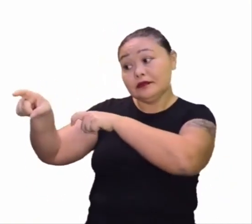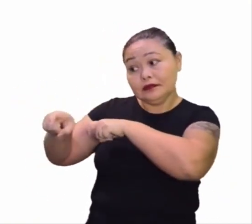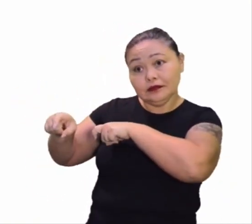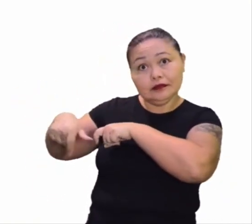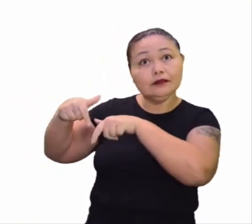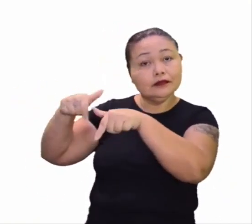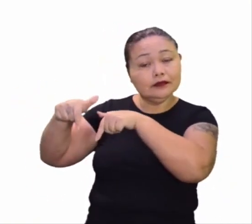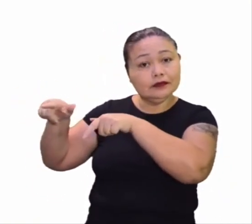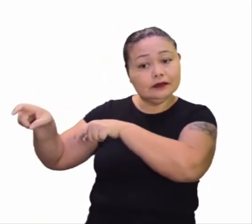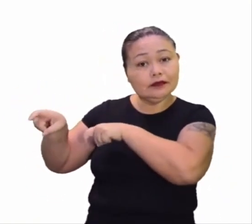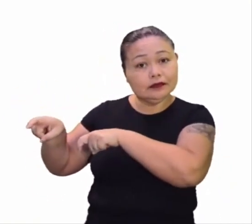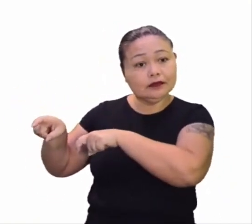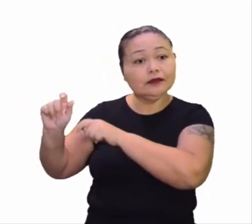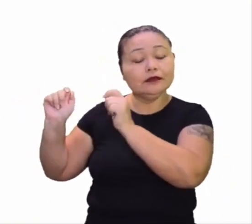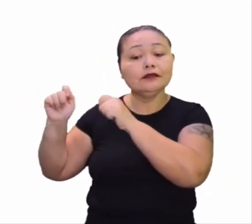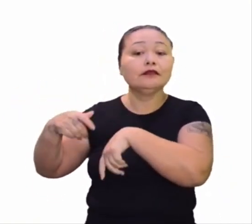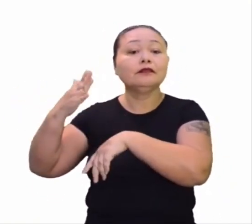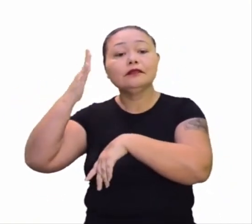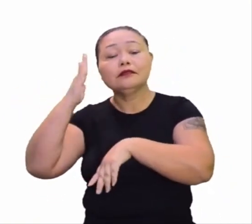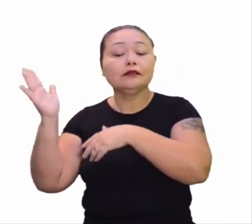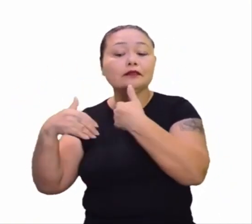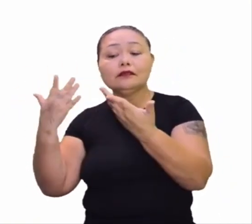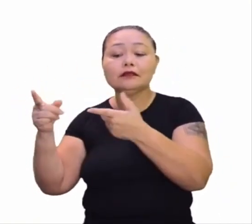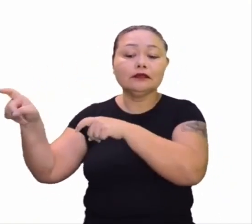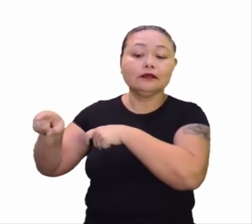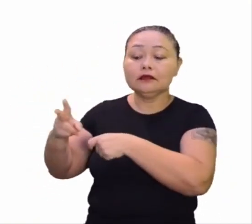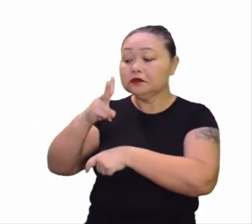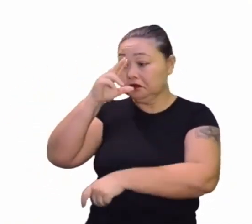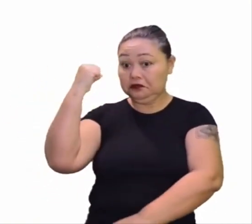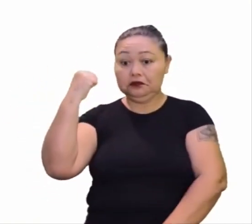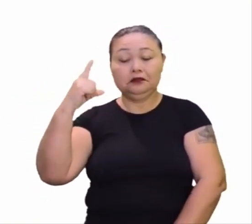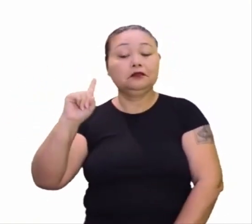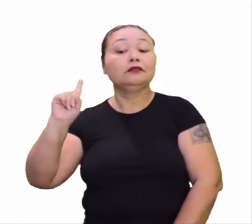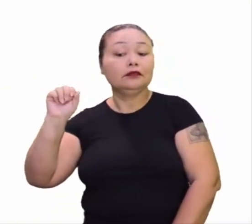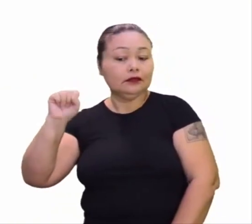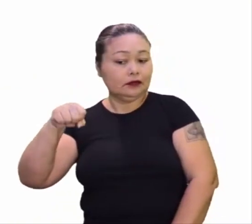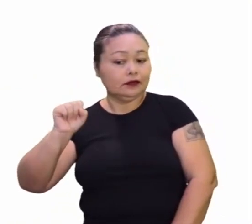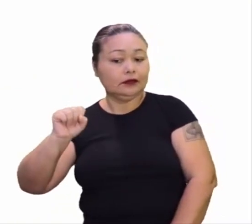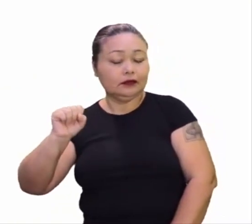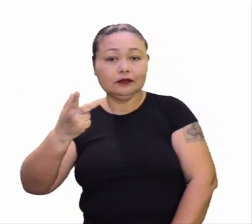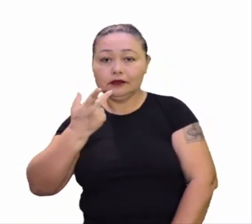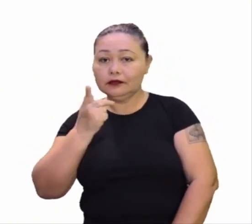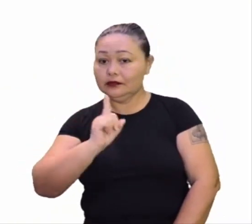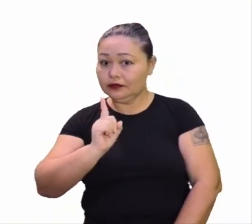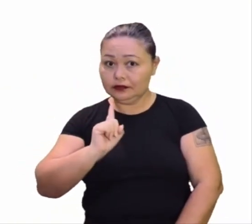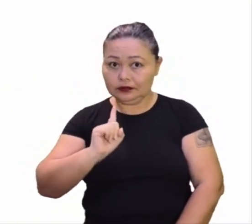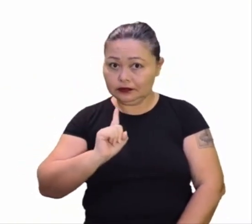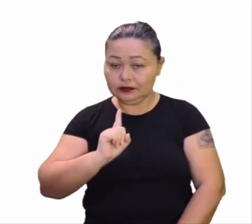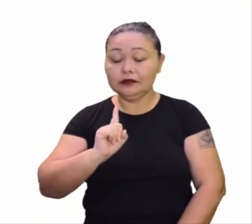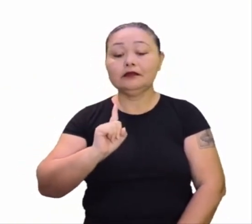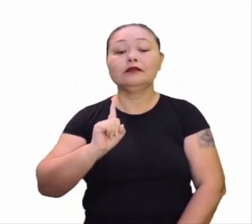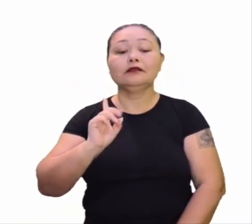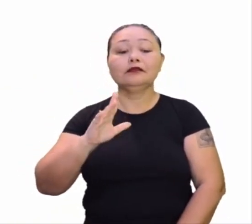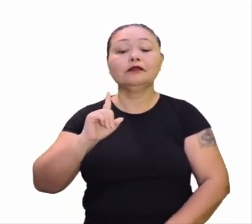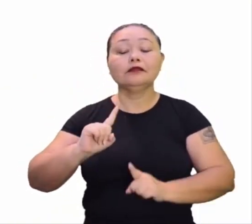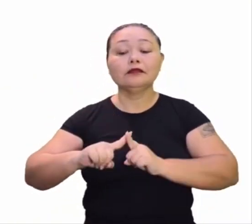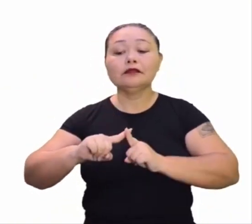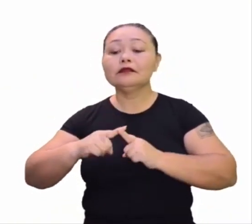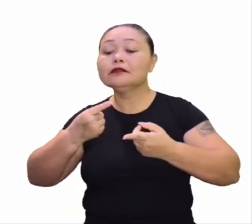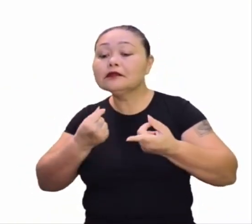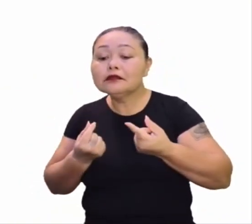campo, eles podem pensar, professor, a agropecuária é forte. Sim, ninguém falou que não é. Exato. Mas